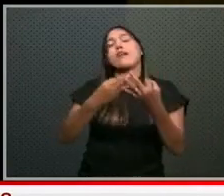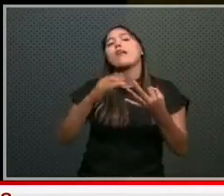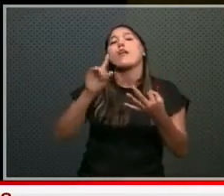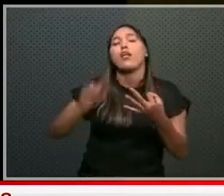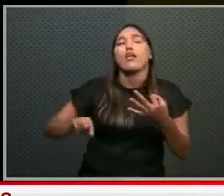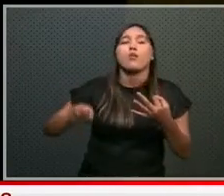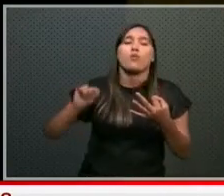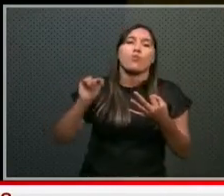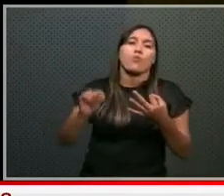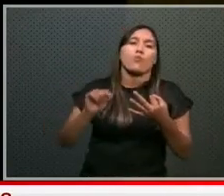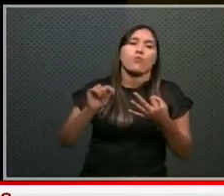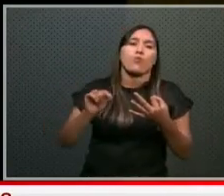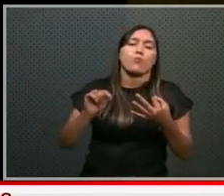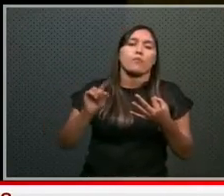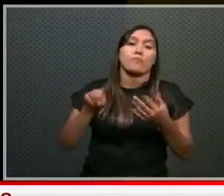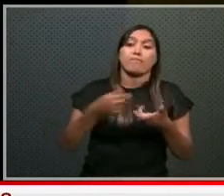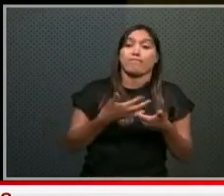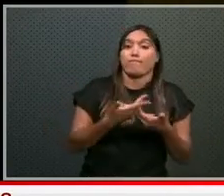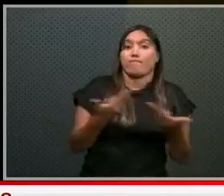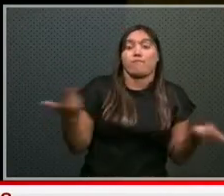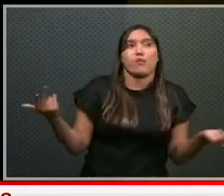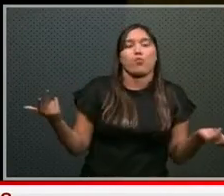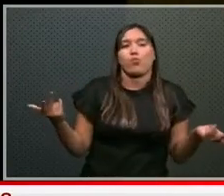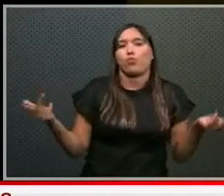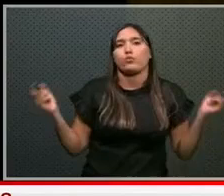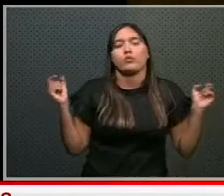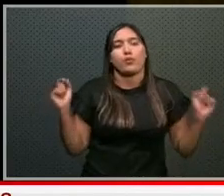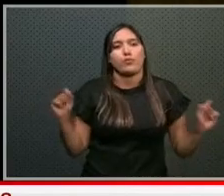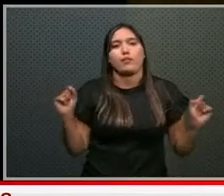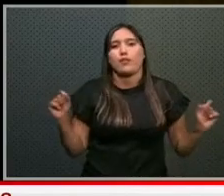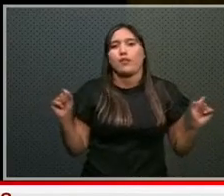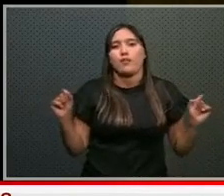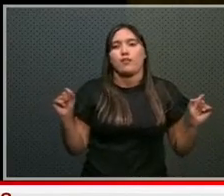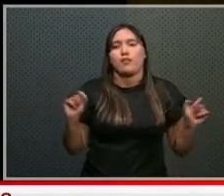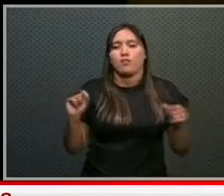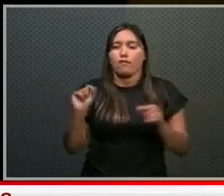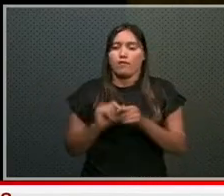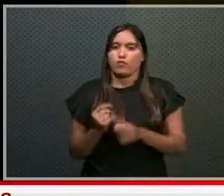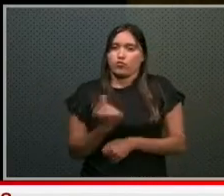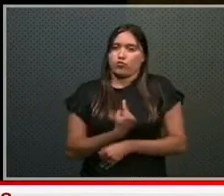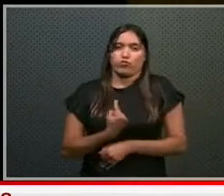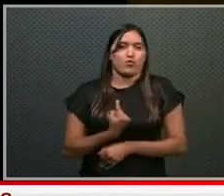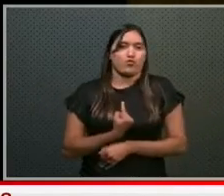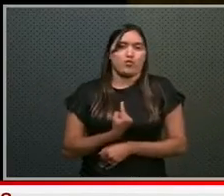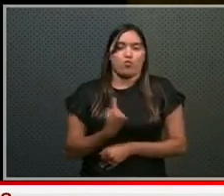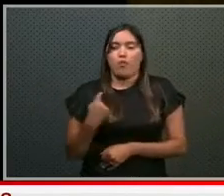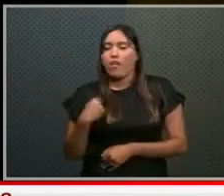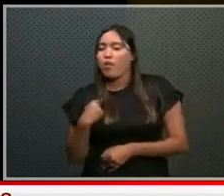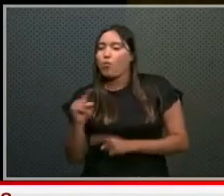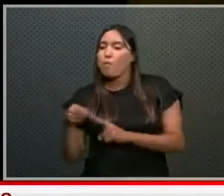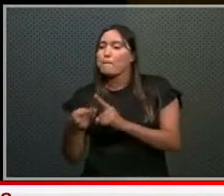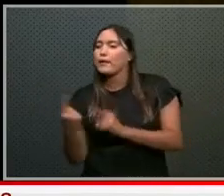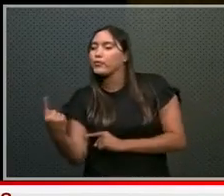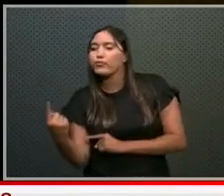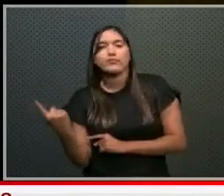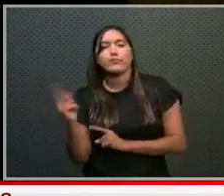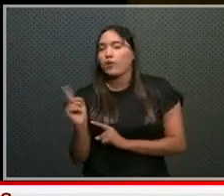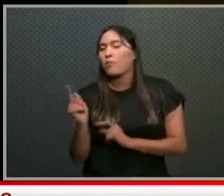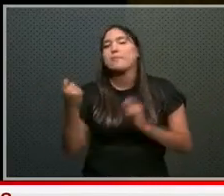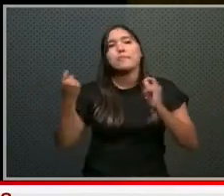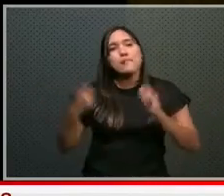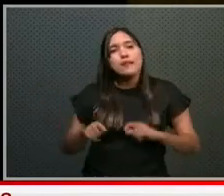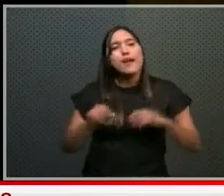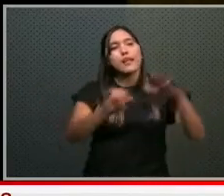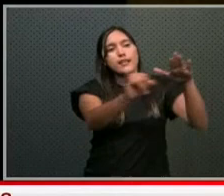Pará é uma coisa que não se faz a uma ou a duas mãos nós precisamos juntar os esforços de todas